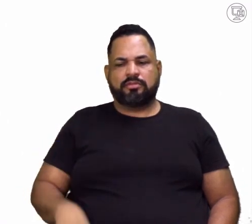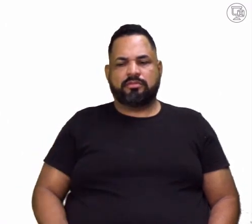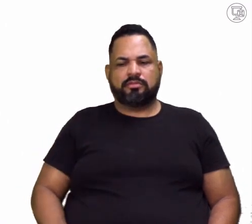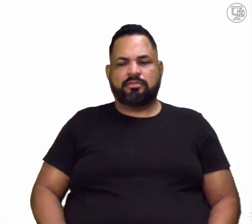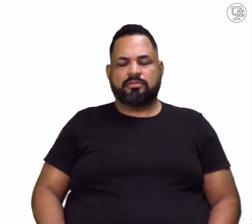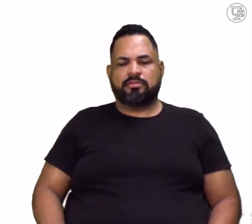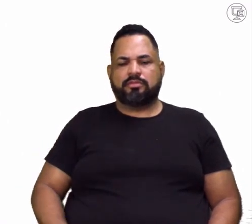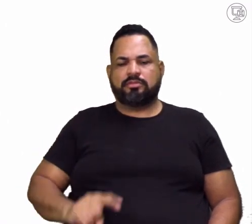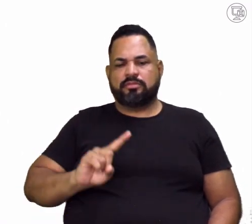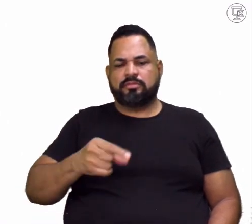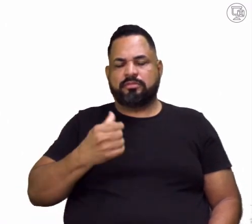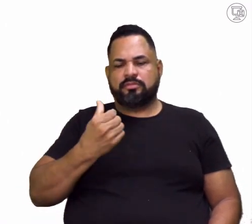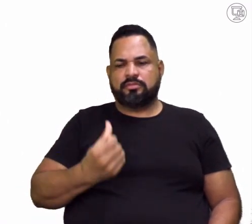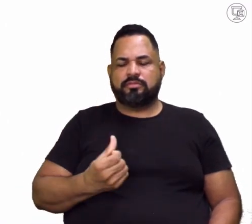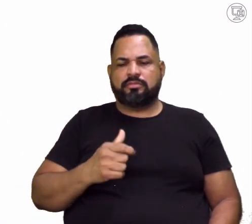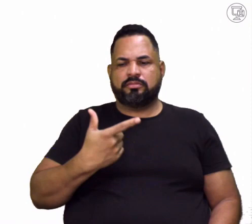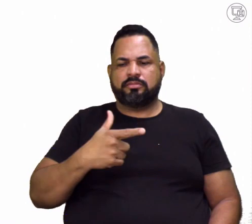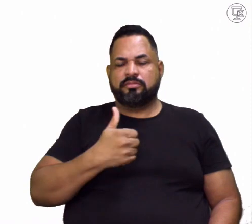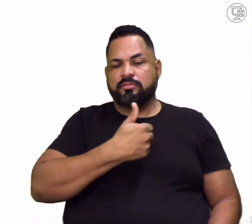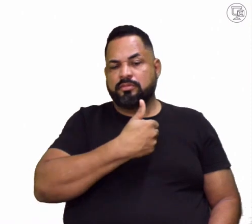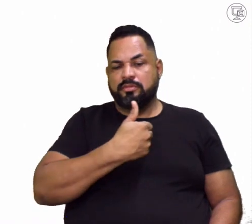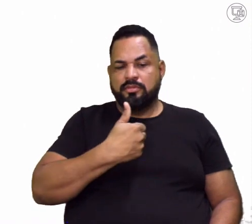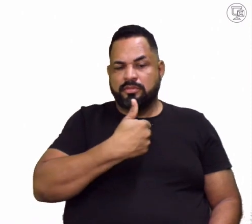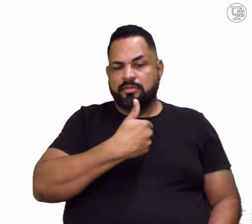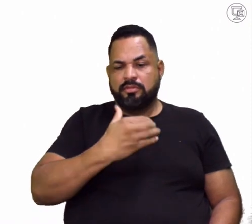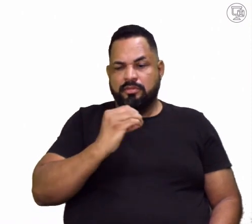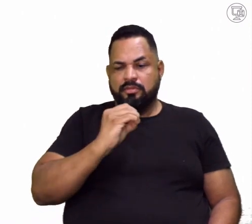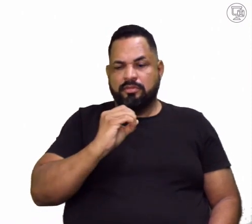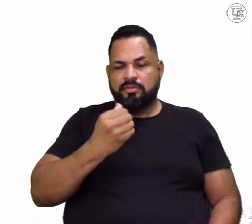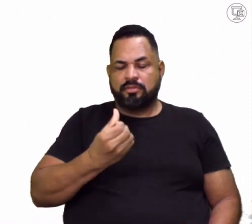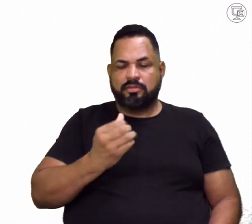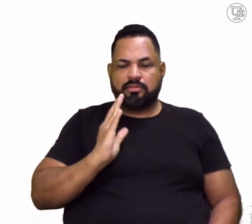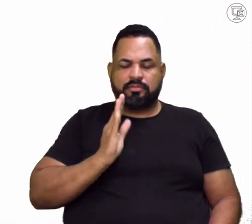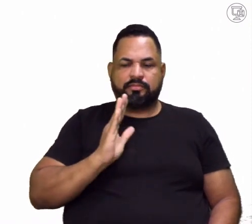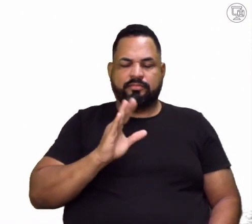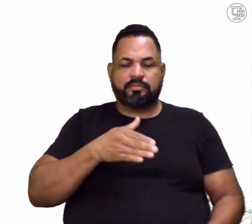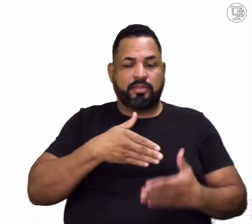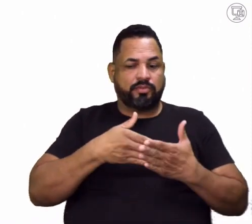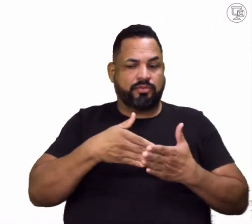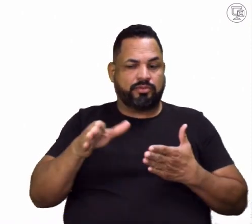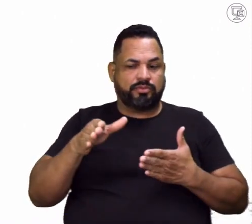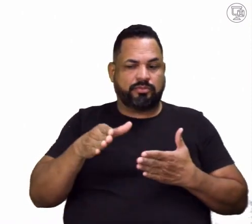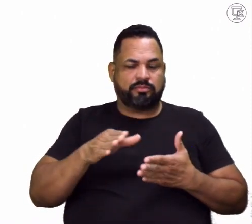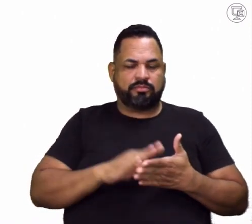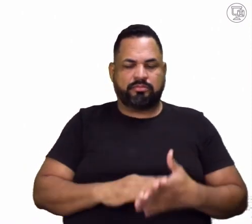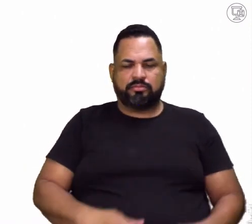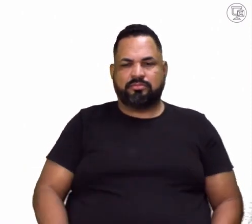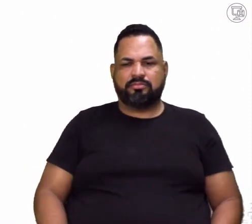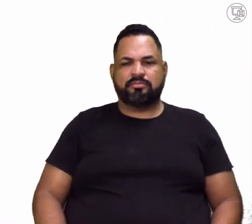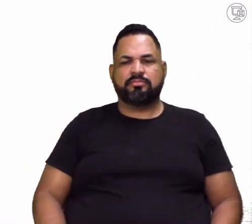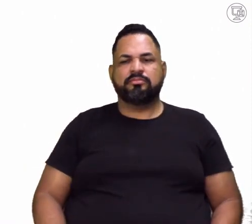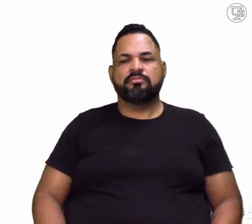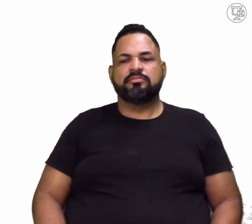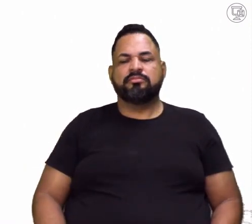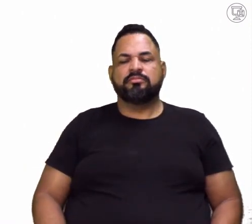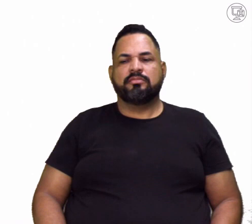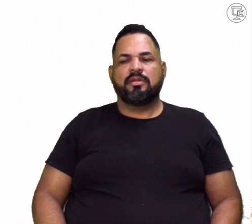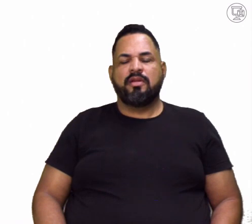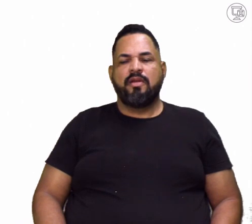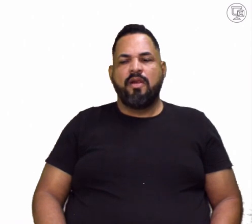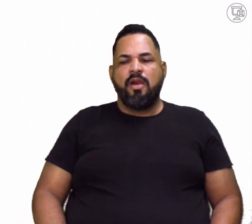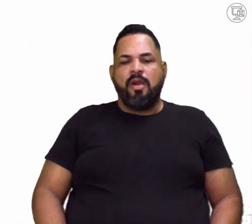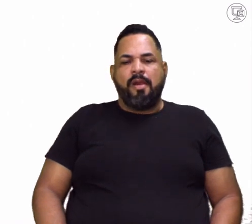,6 aí não tenho 10 a sexta mais né Porque nós já tiramos a potência simples pronto